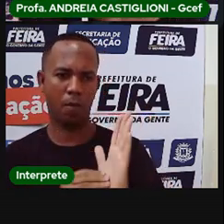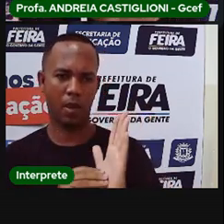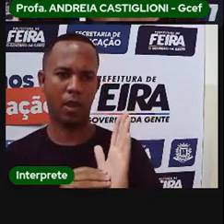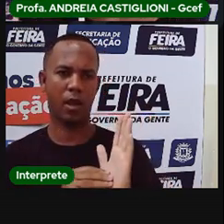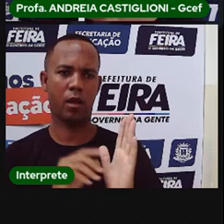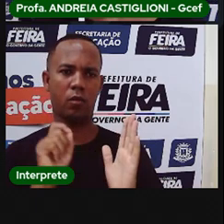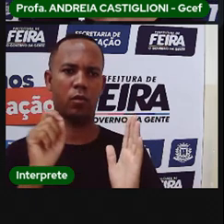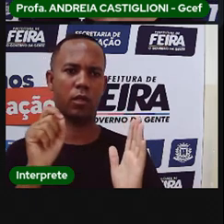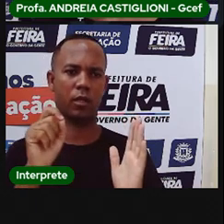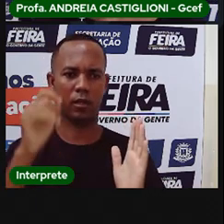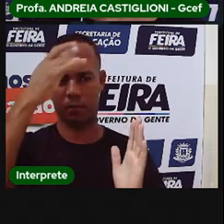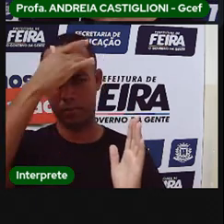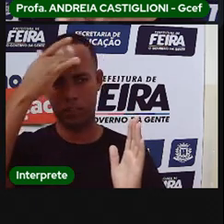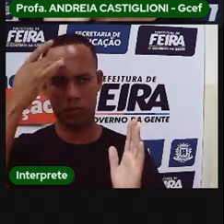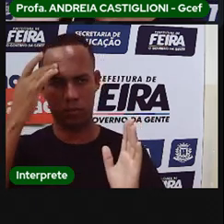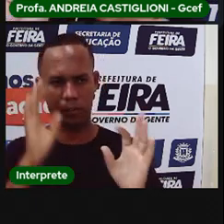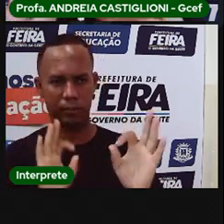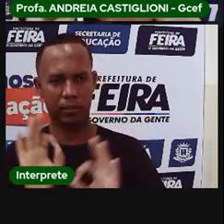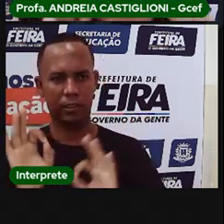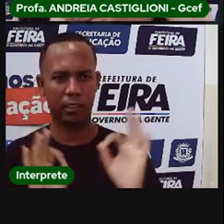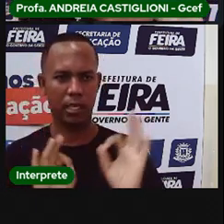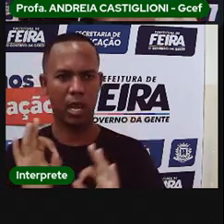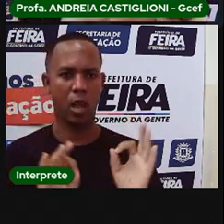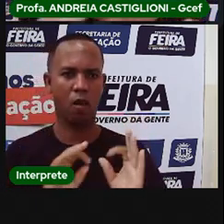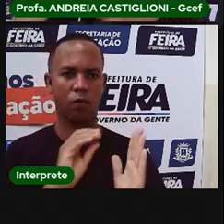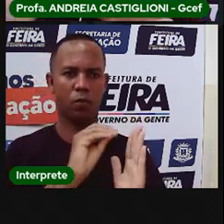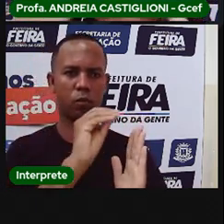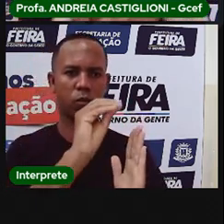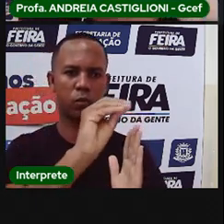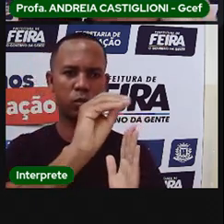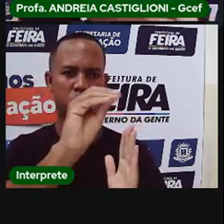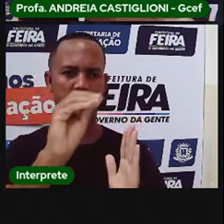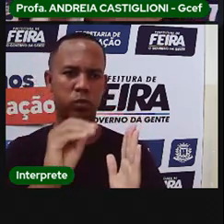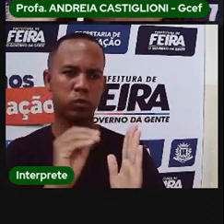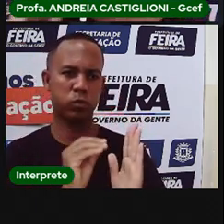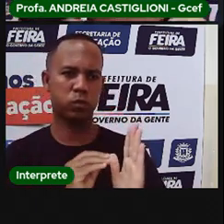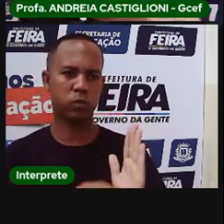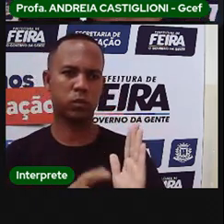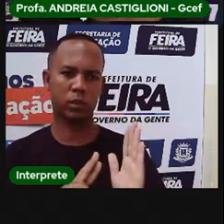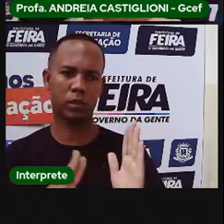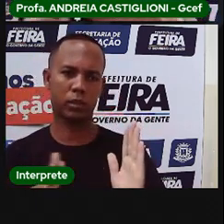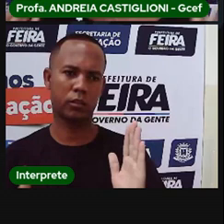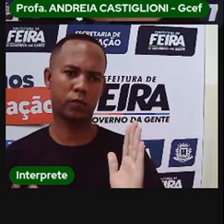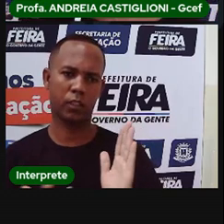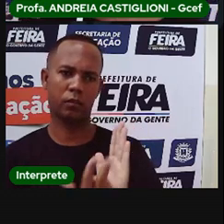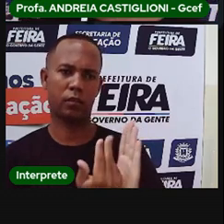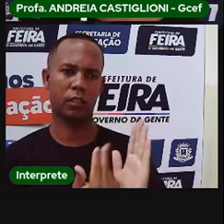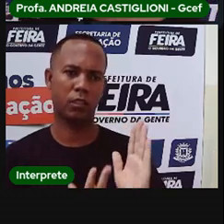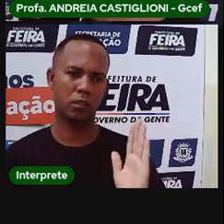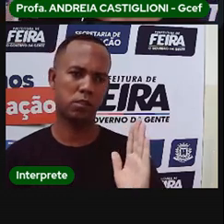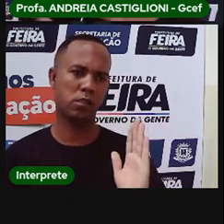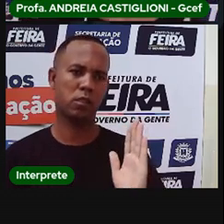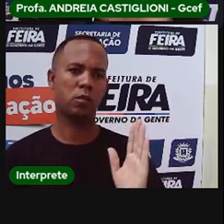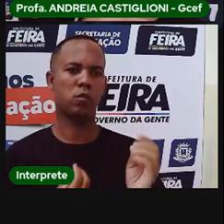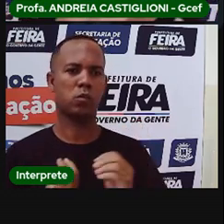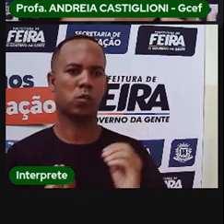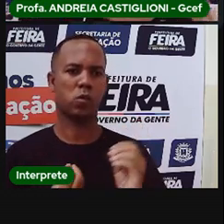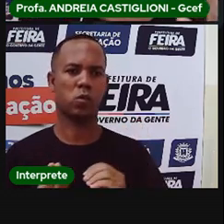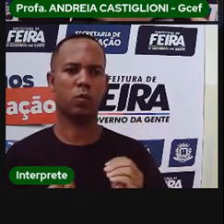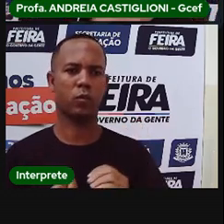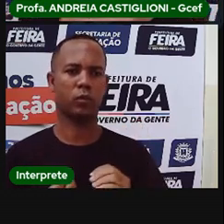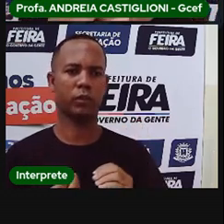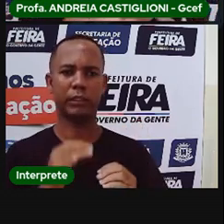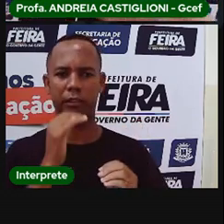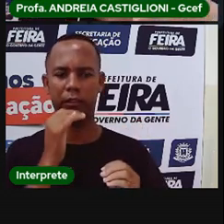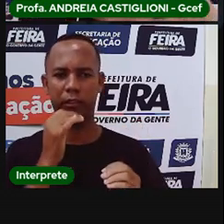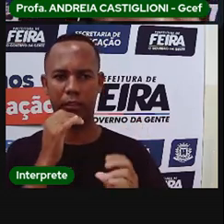e a pessoa que criou, ela vai montando essas imagens, né, que são estáticas, para